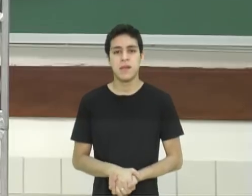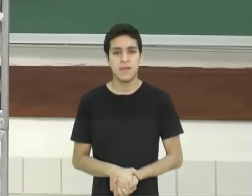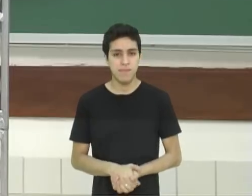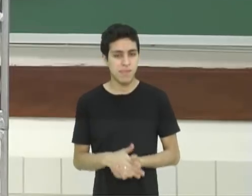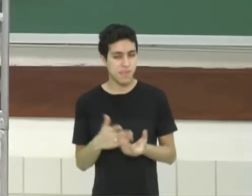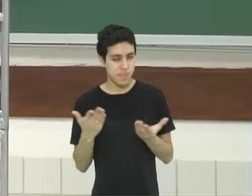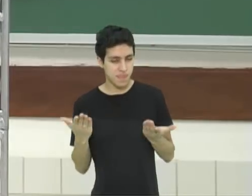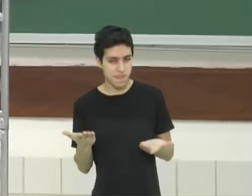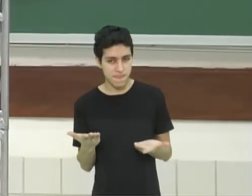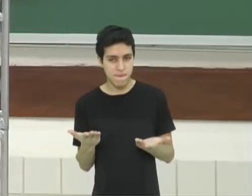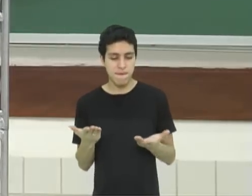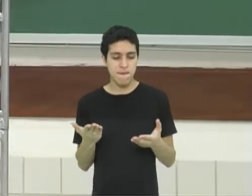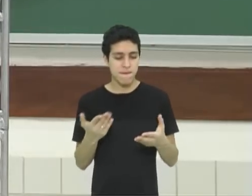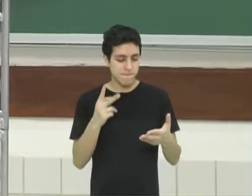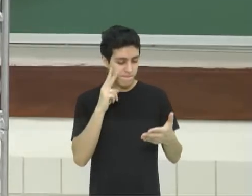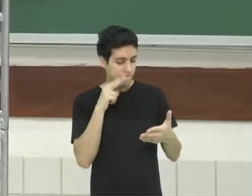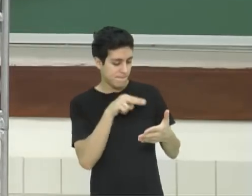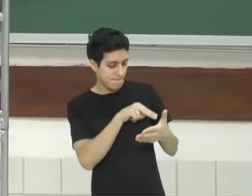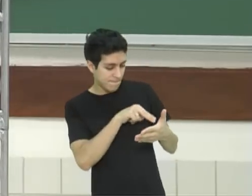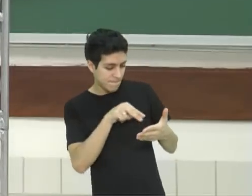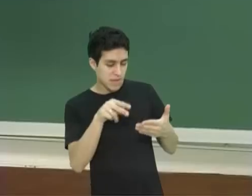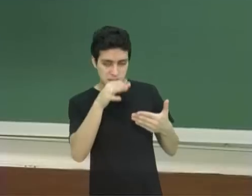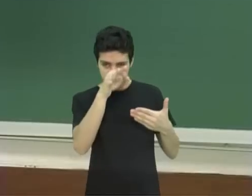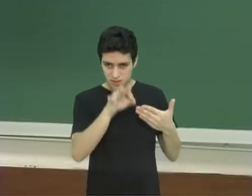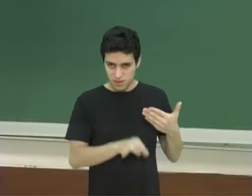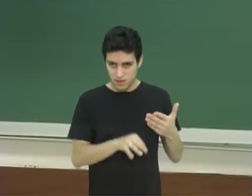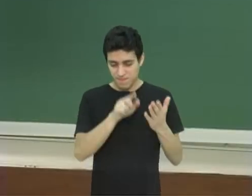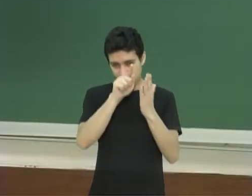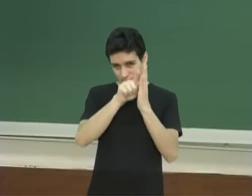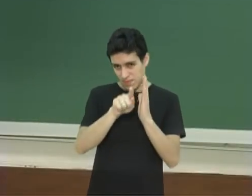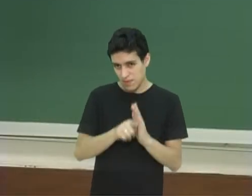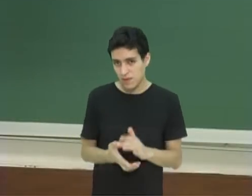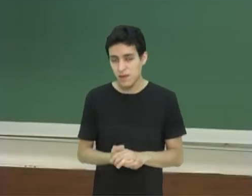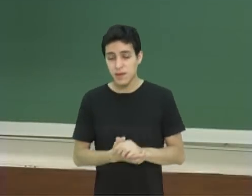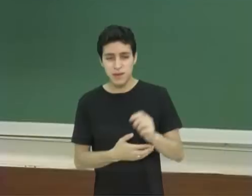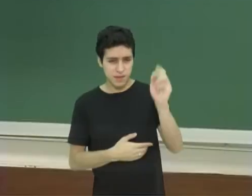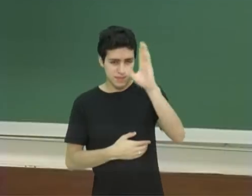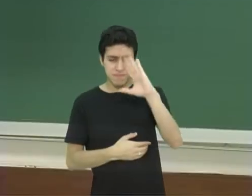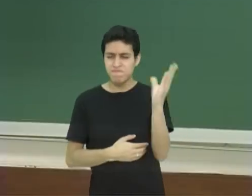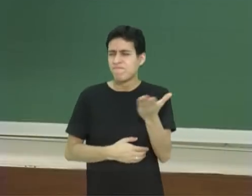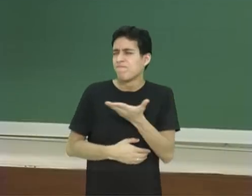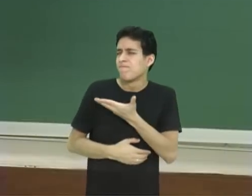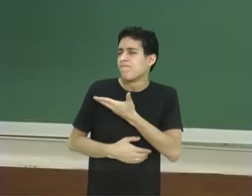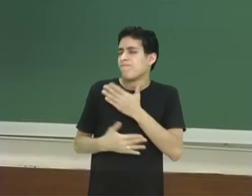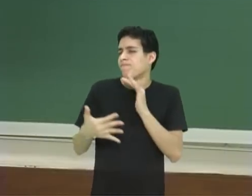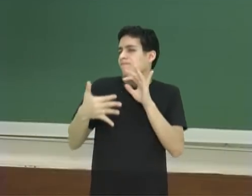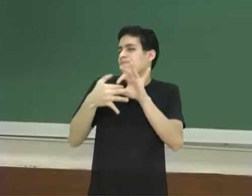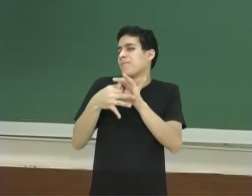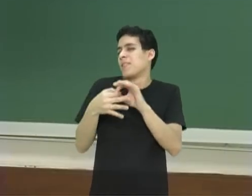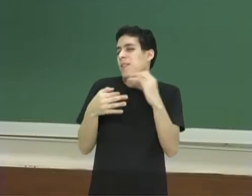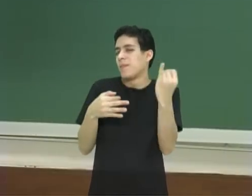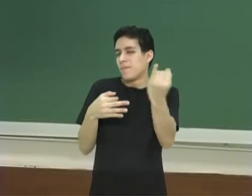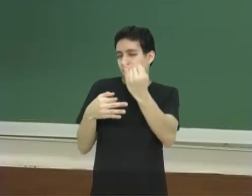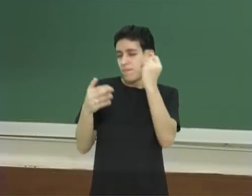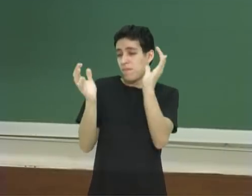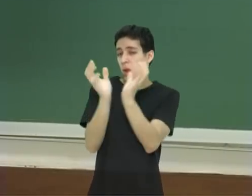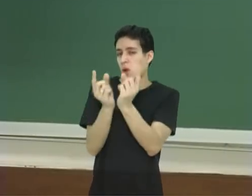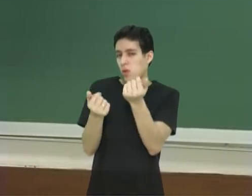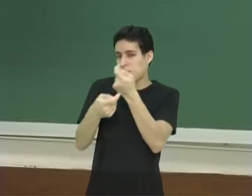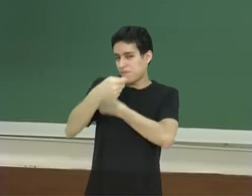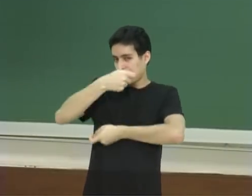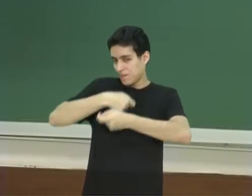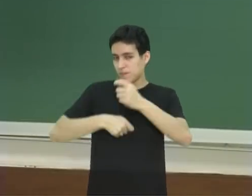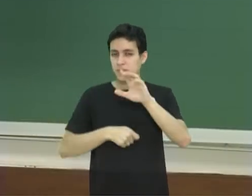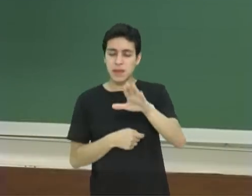Vamos lá, galera, vamos à releitura e correção do nosso questionário. O Brasil firmou uma parceria com um importante bloco econômico. Qual é este bloco?